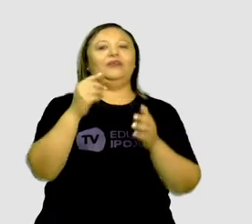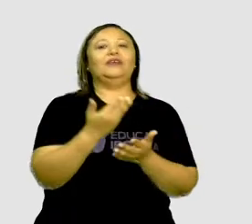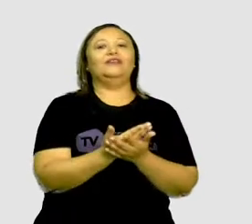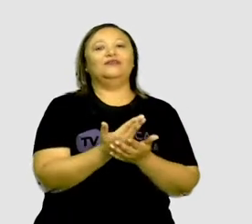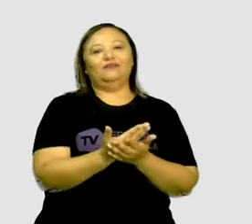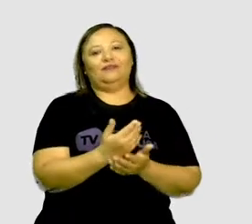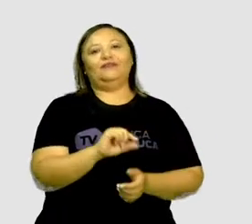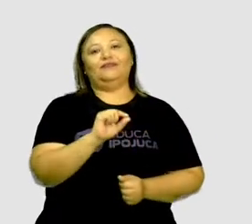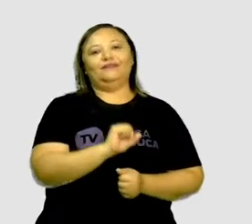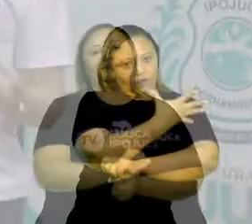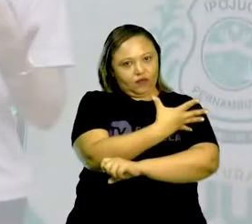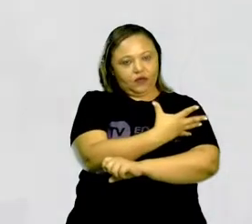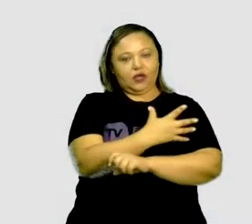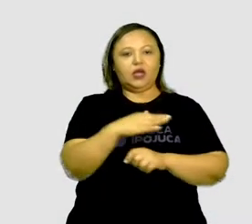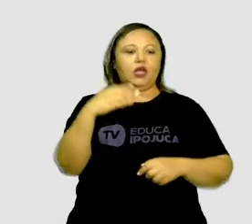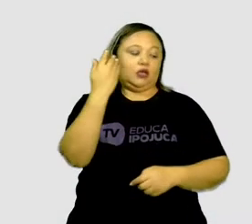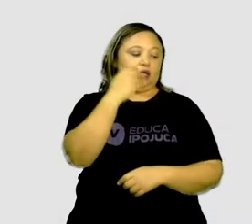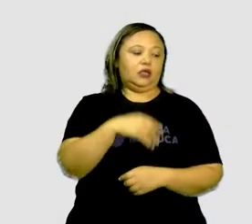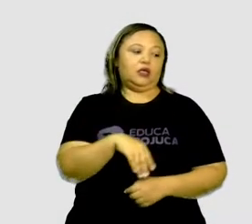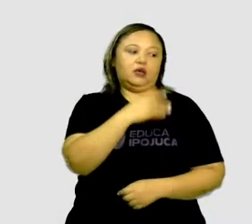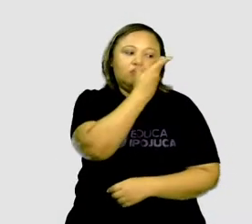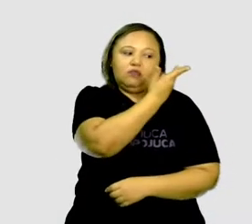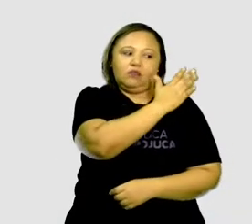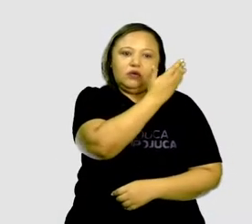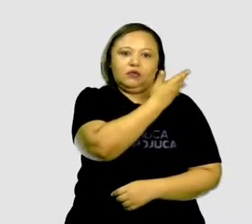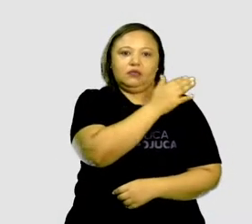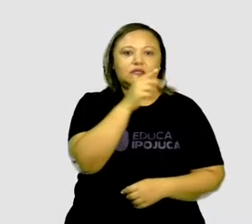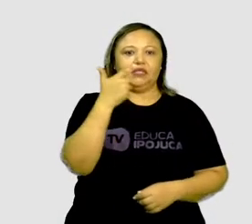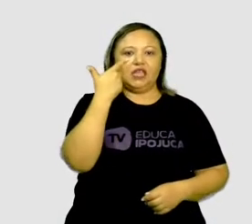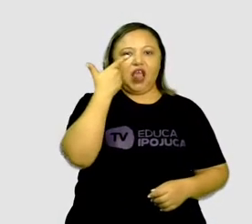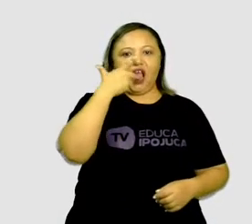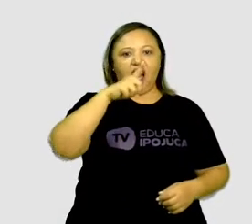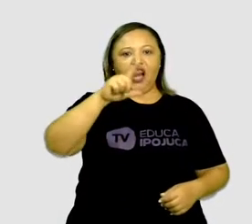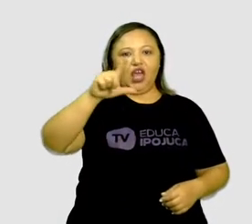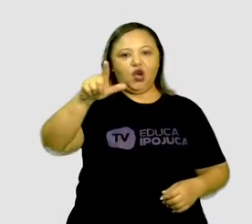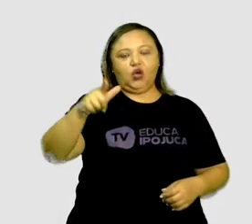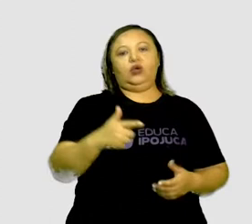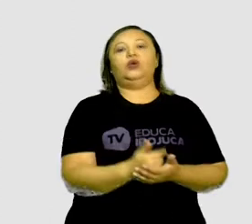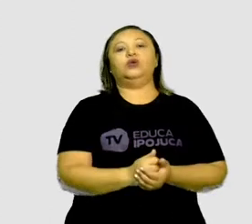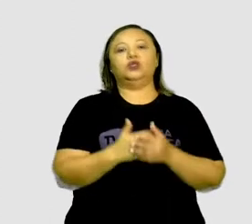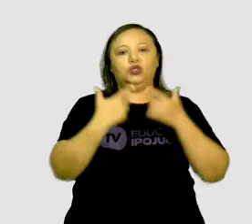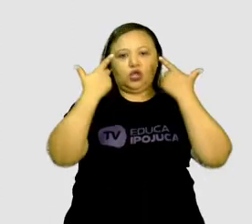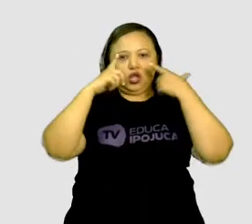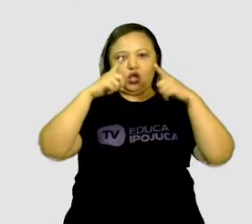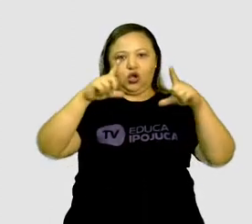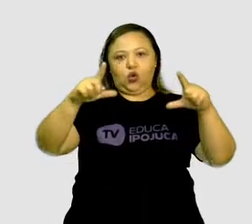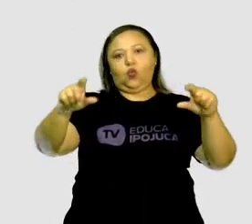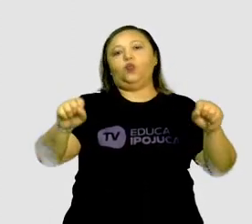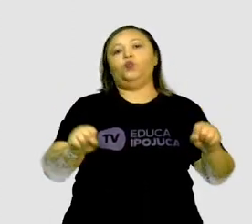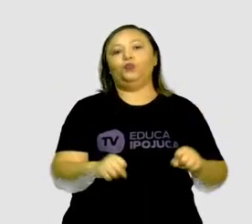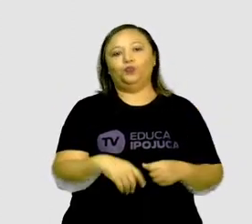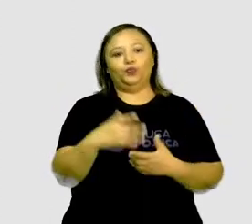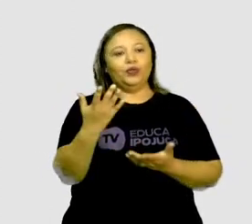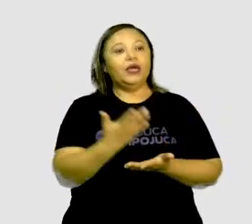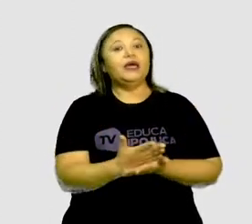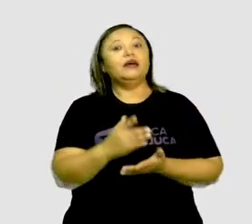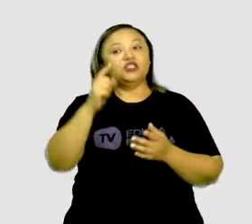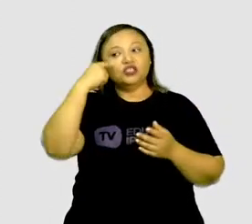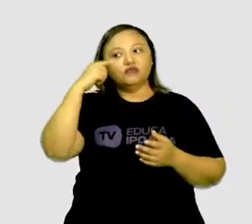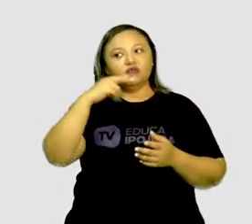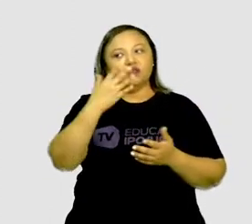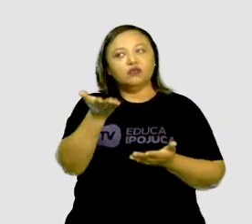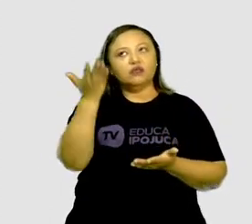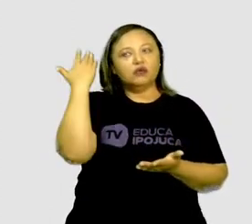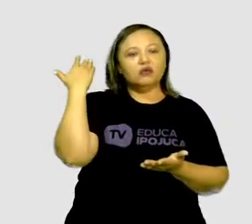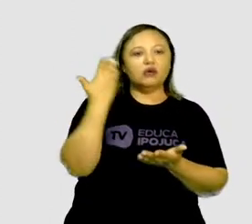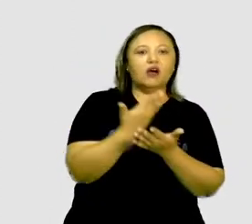aula passada. Na aula passada, nós aprendemos que a língua portuguesa, como todas as línguas, elas variam, sofrem variações, né?